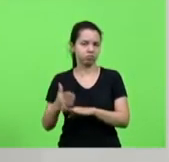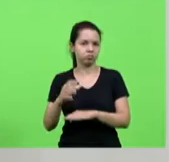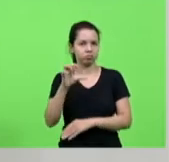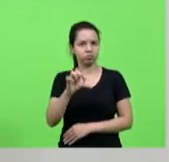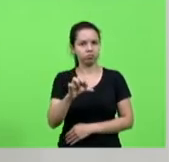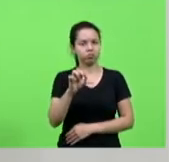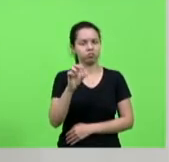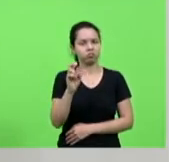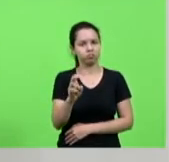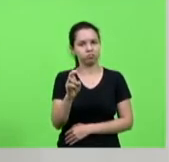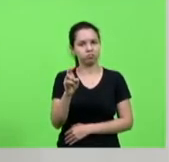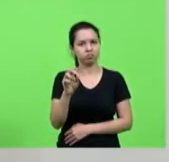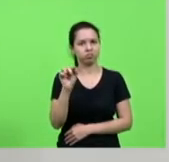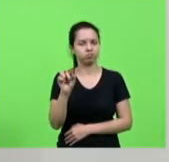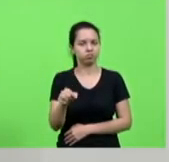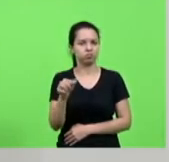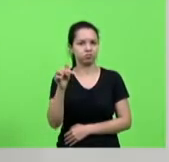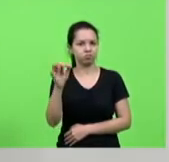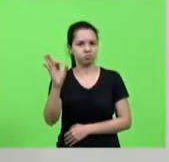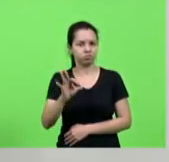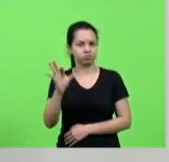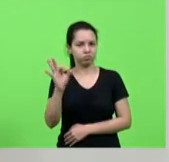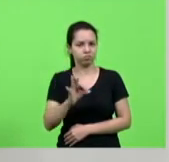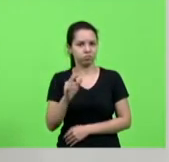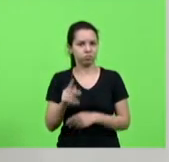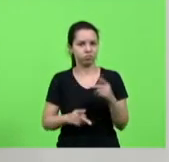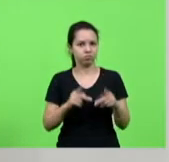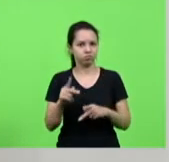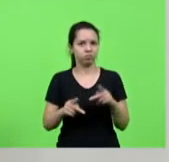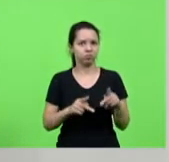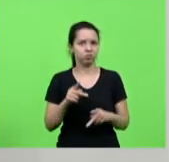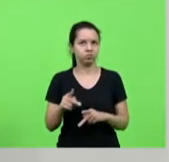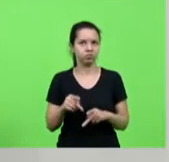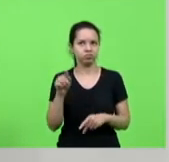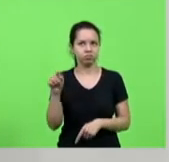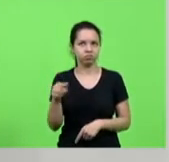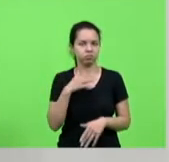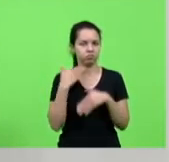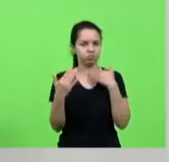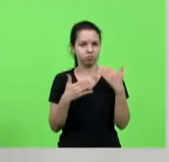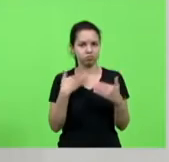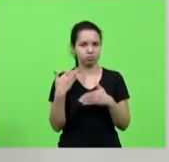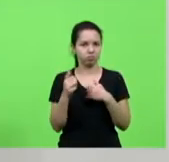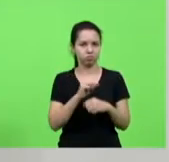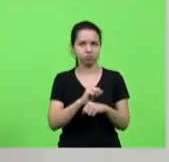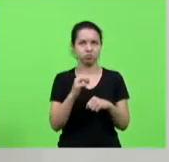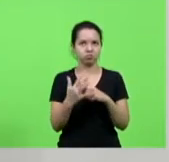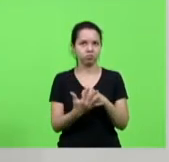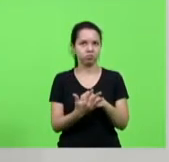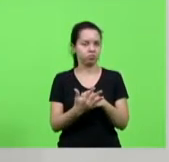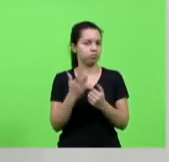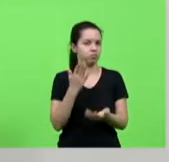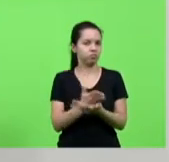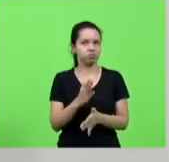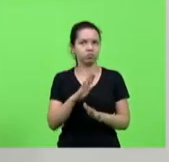95,7% da população vacinada, o município não registra mais mortes por Covid. É uma ilha no Brasil.